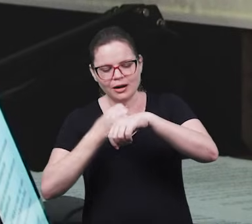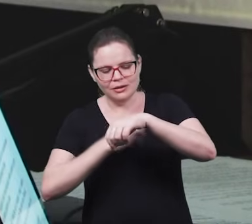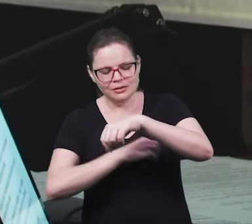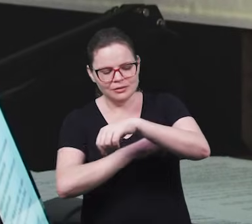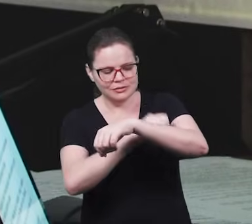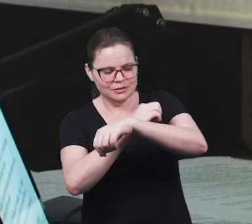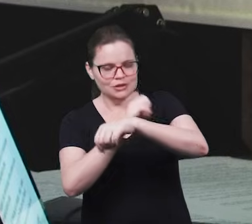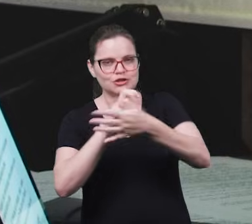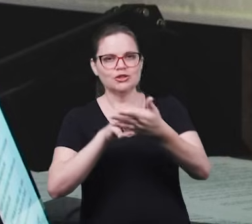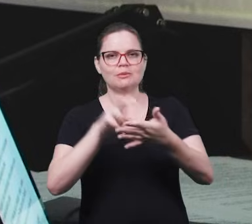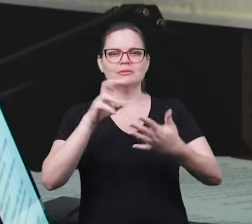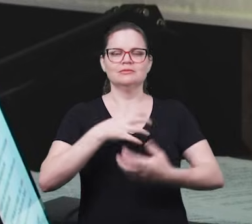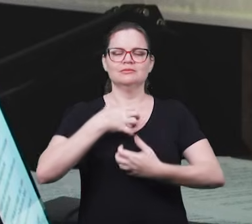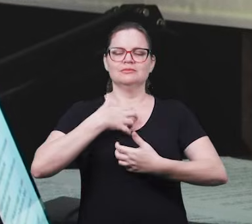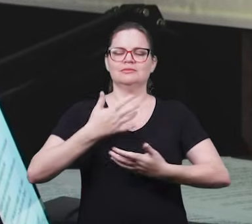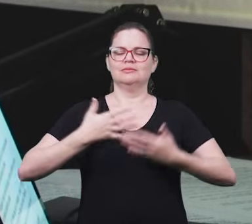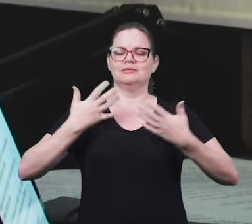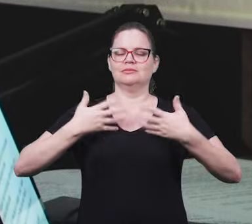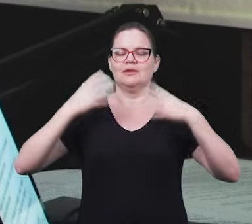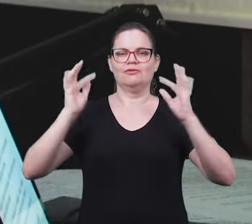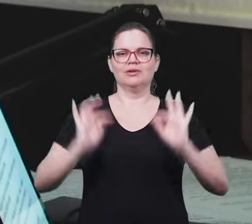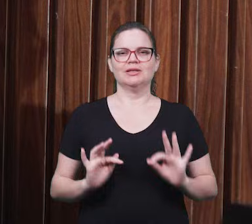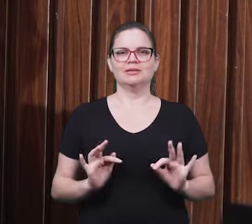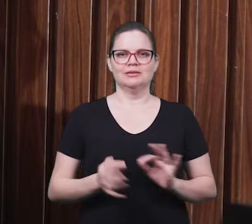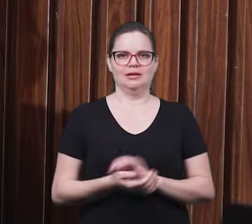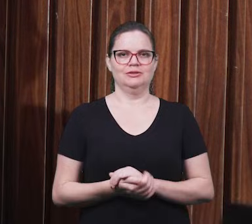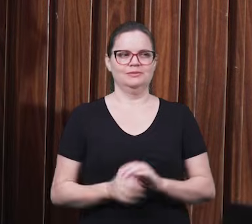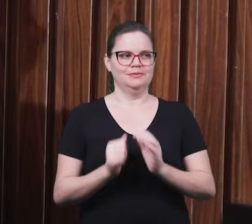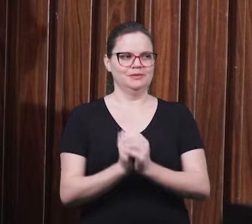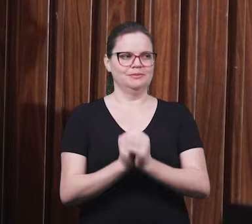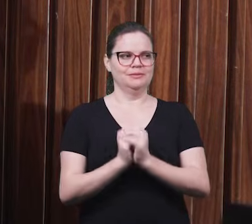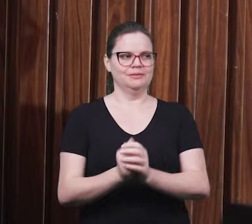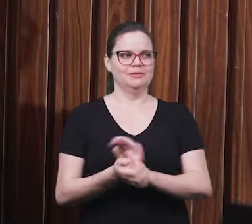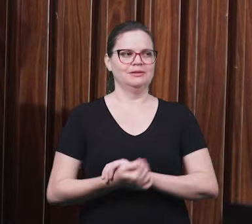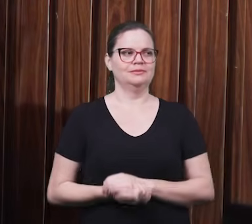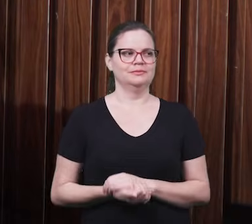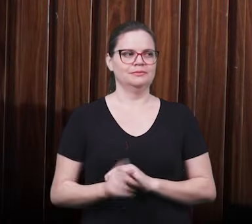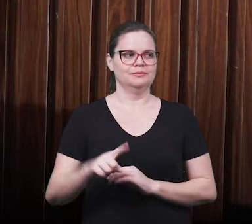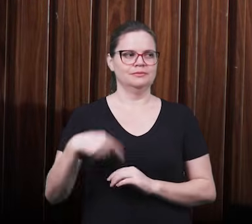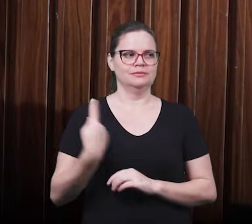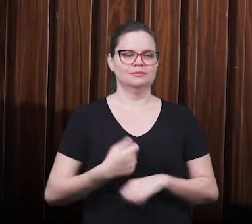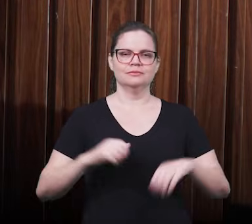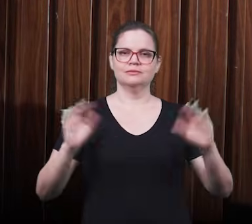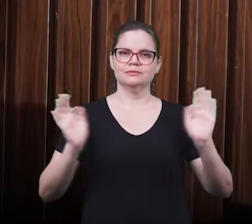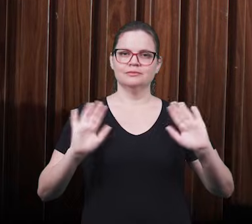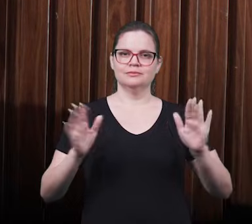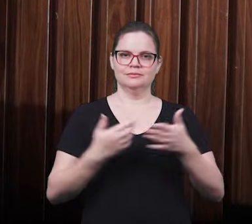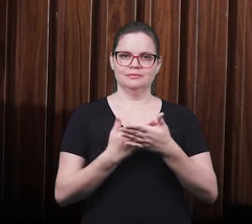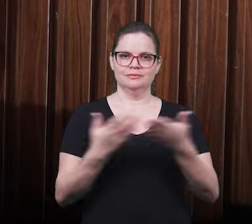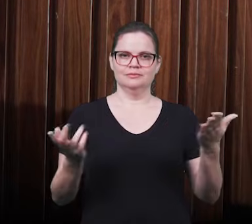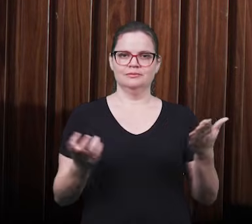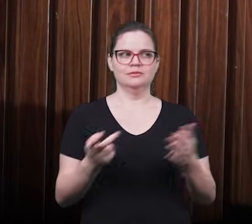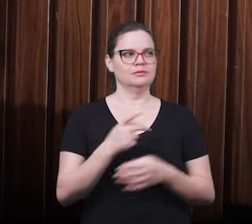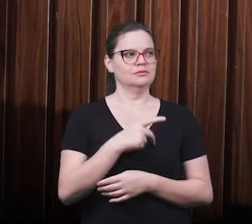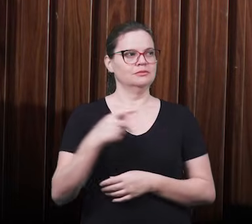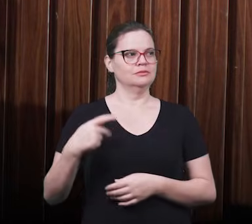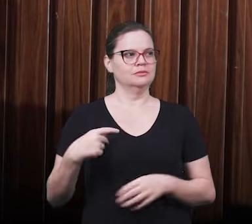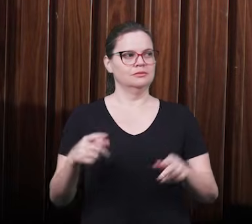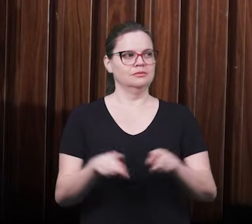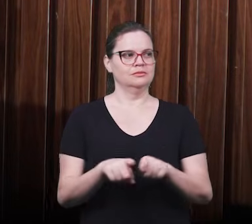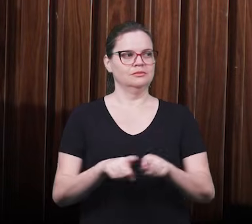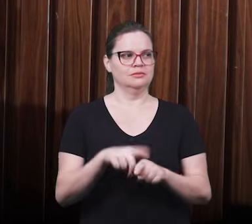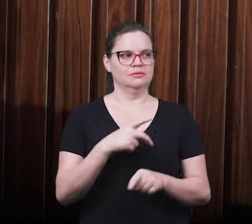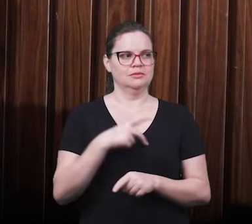de manhã nós temos essa alegria da parte A alegria vem pela manhã. Amém. Amém. Nós despedimos aqui dos pastores, pastor